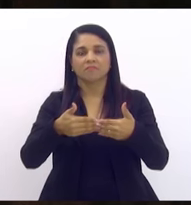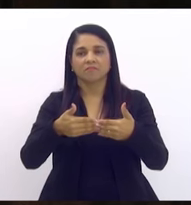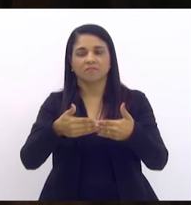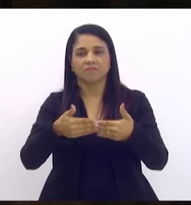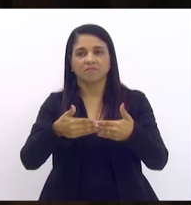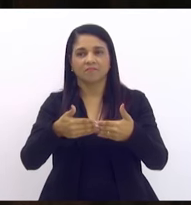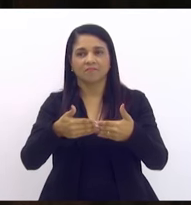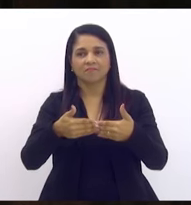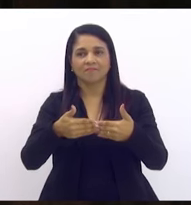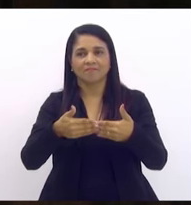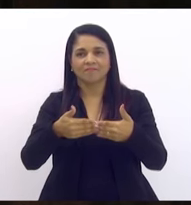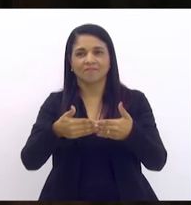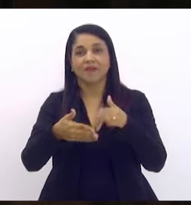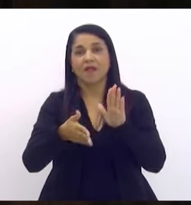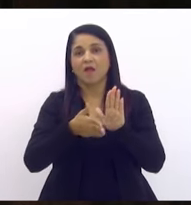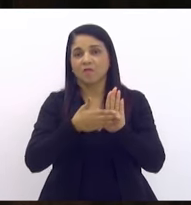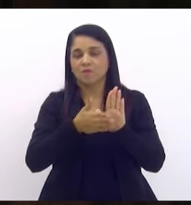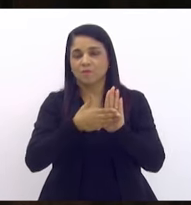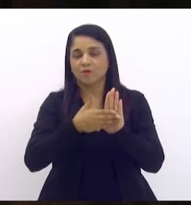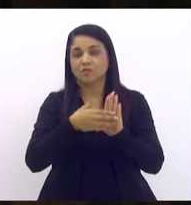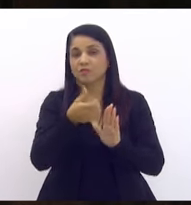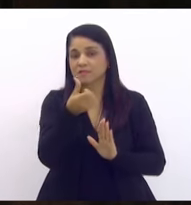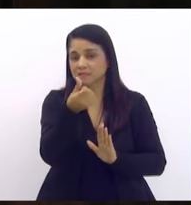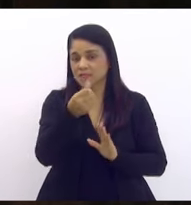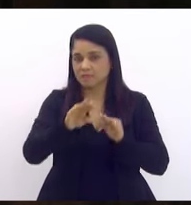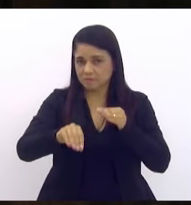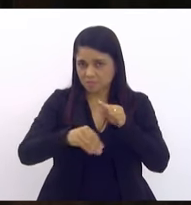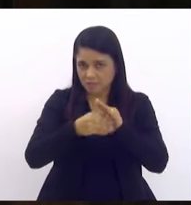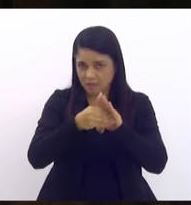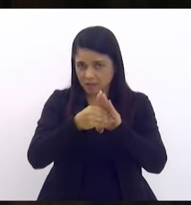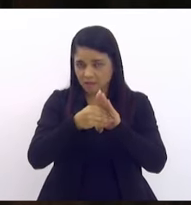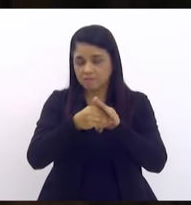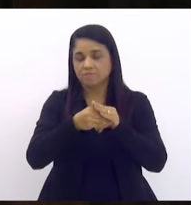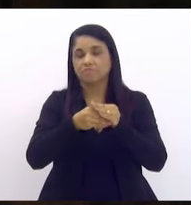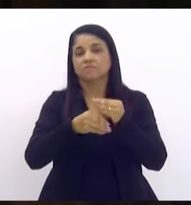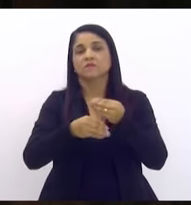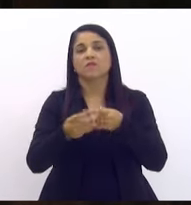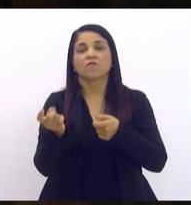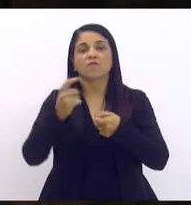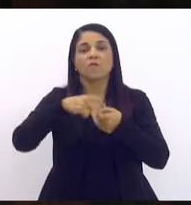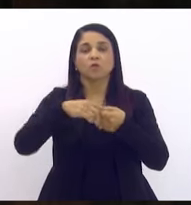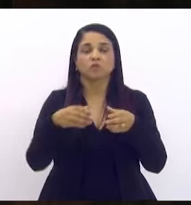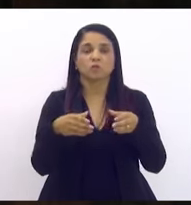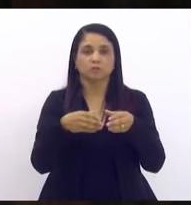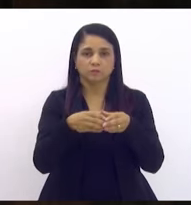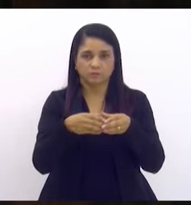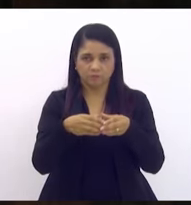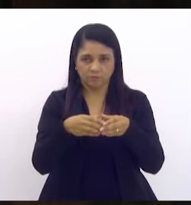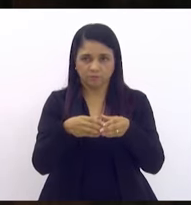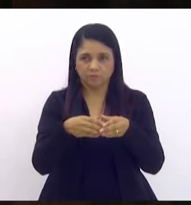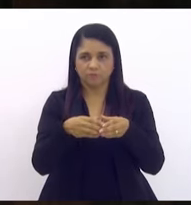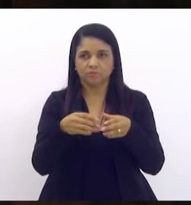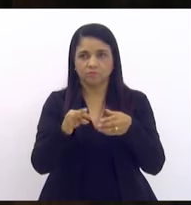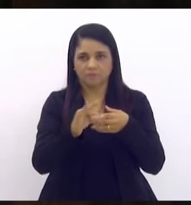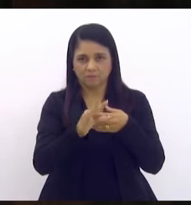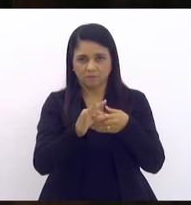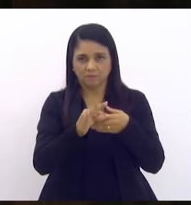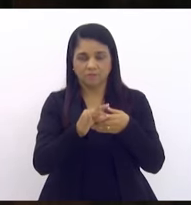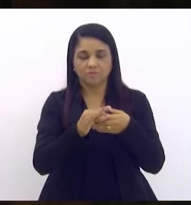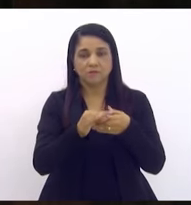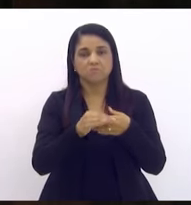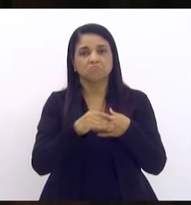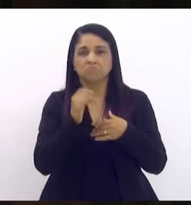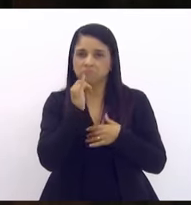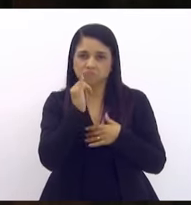discussão A presente proposta recebeu seis emendas e retorna às comissões nada mais hav venda a